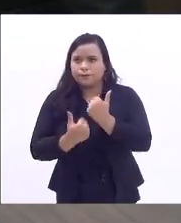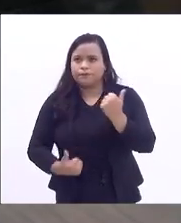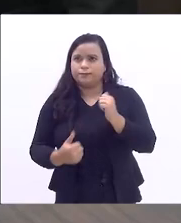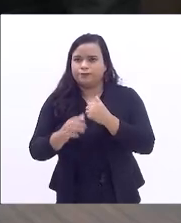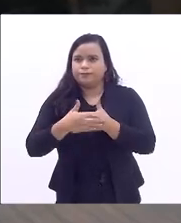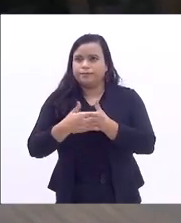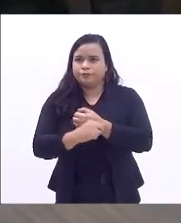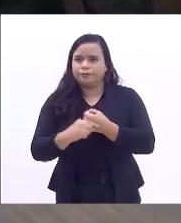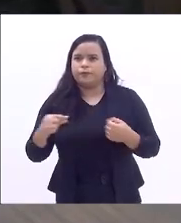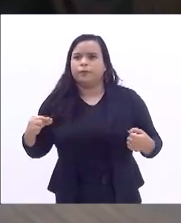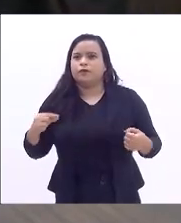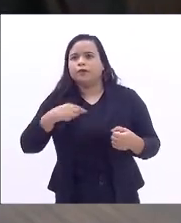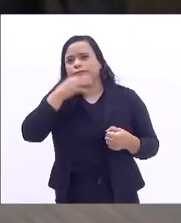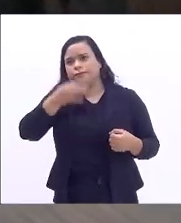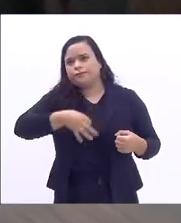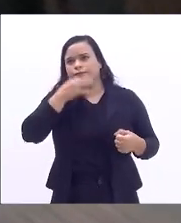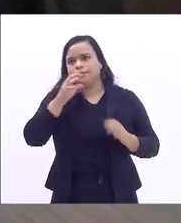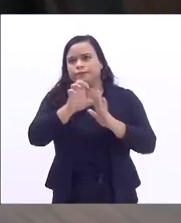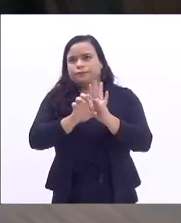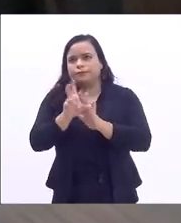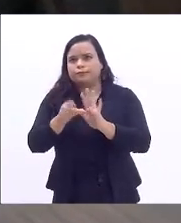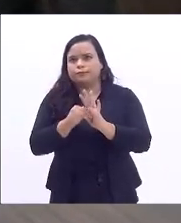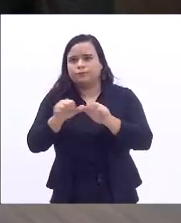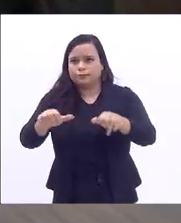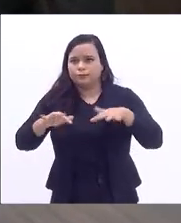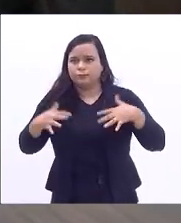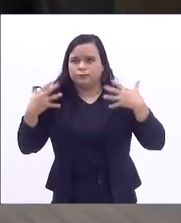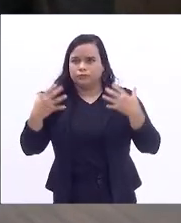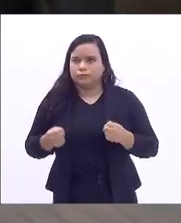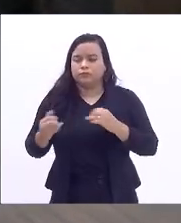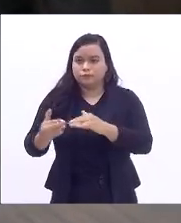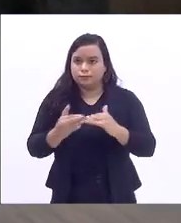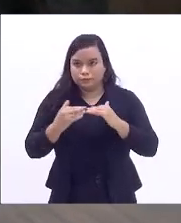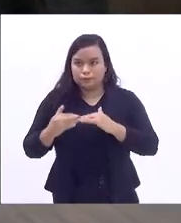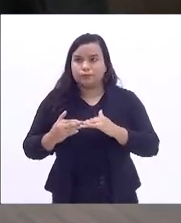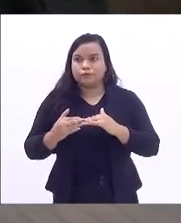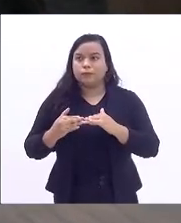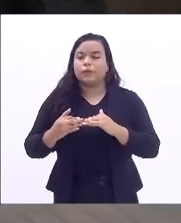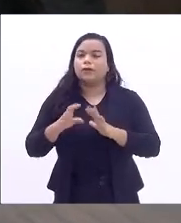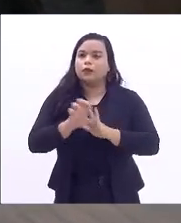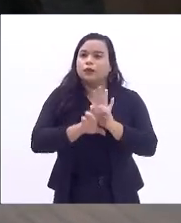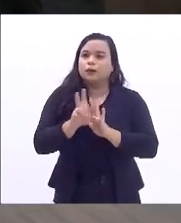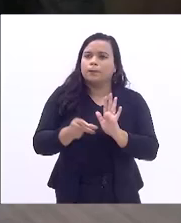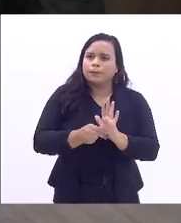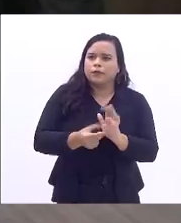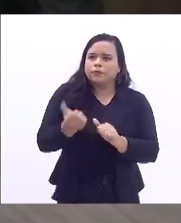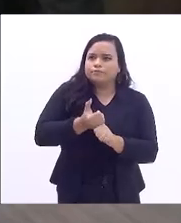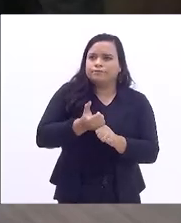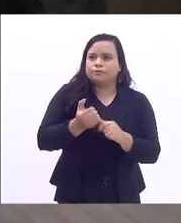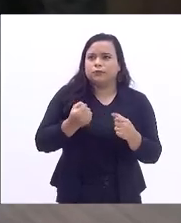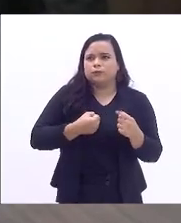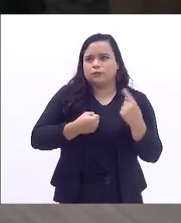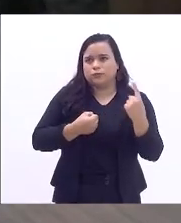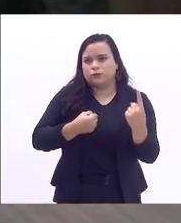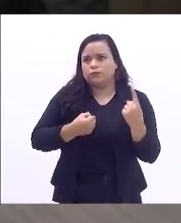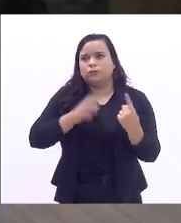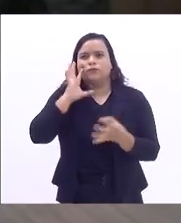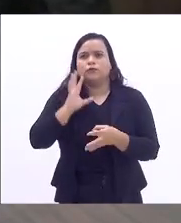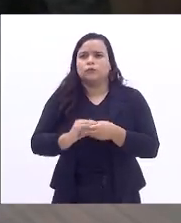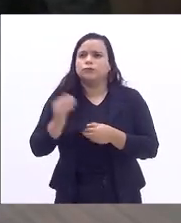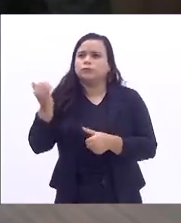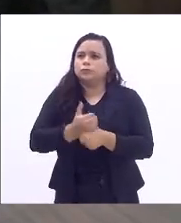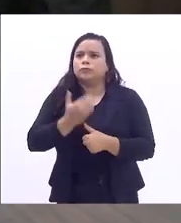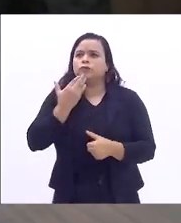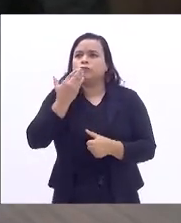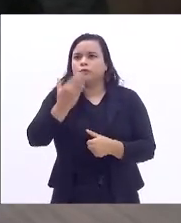o parecer as emendas de plenário é favorável com subemenda à emenda nº 1 concluindo o substitutivo